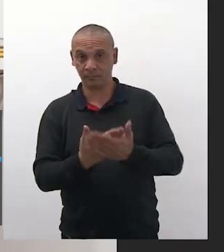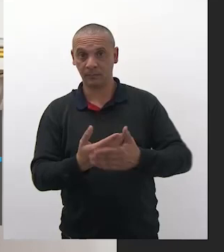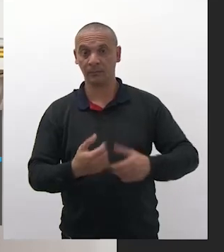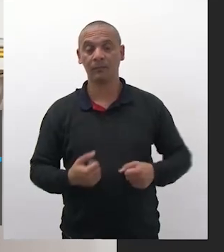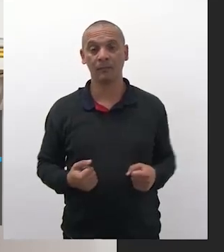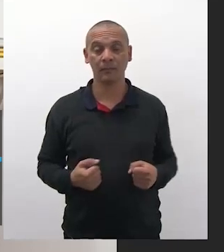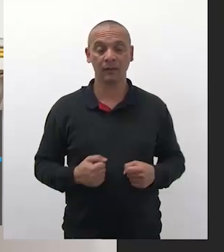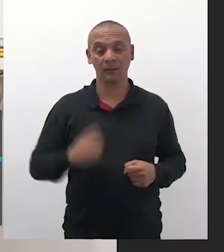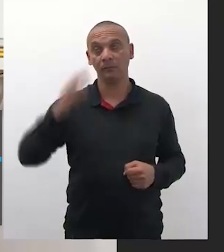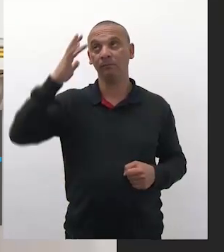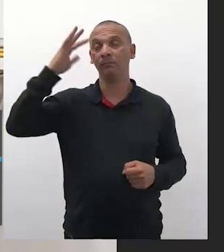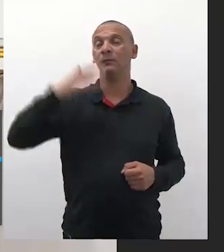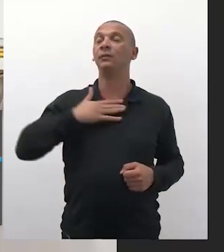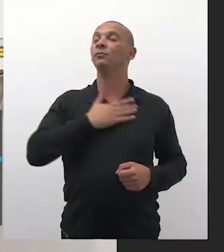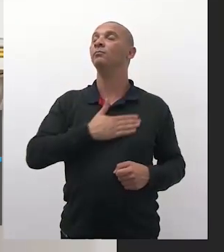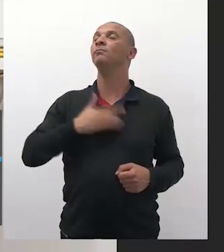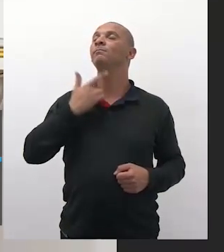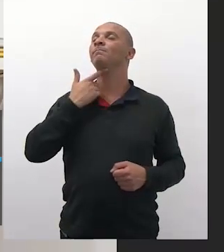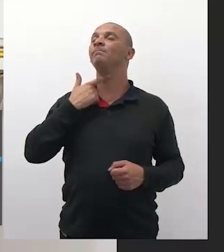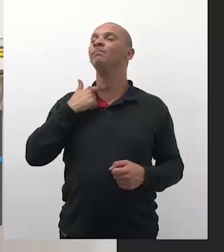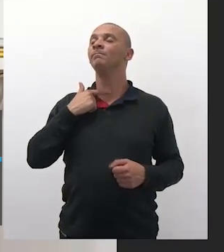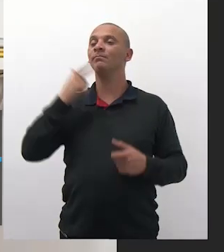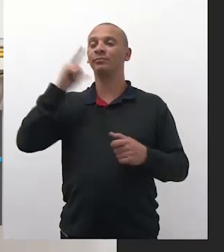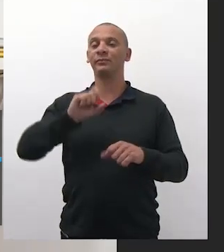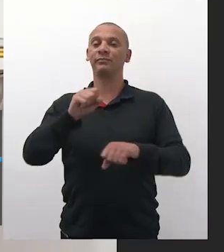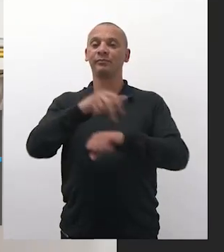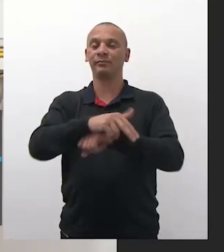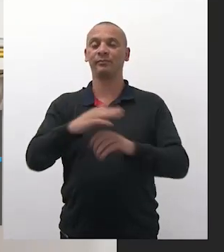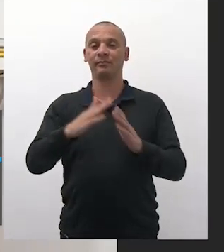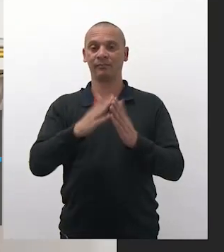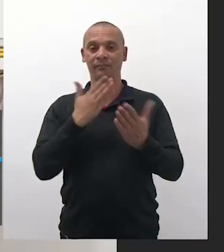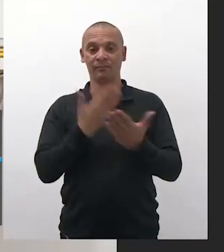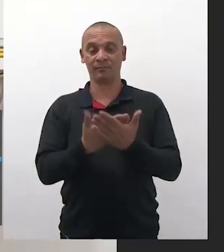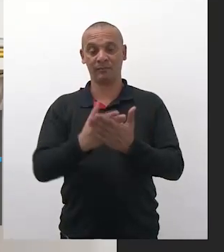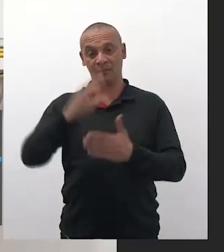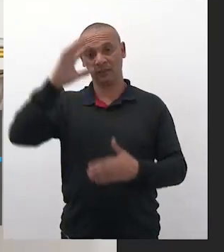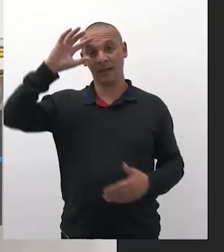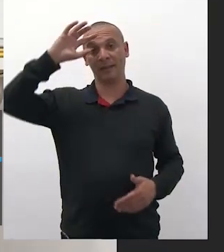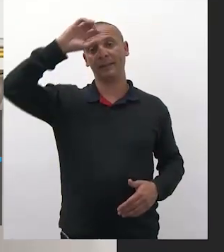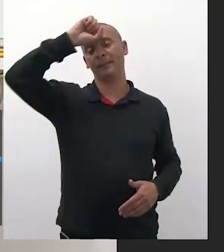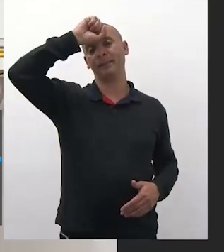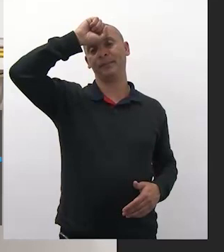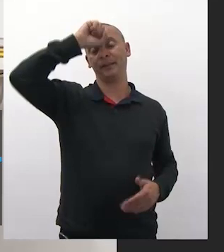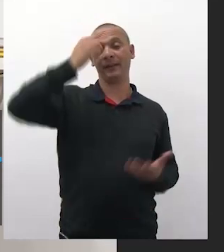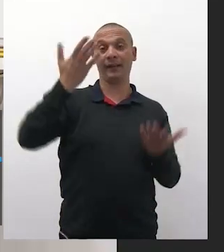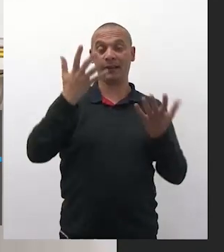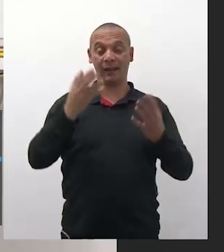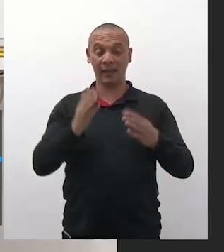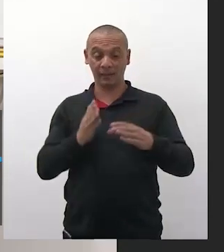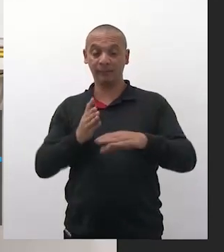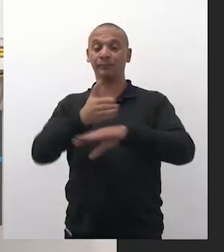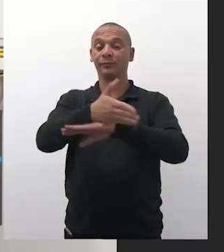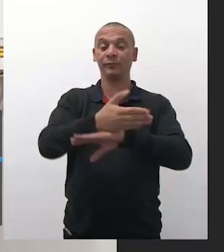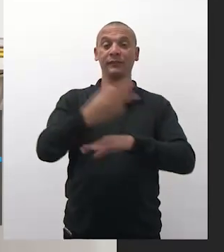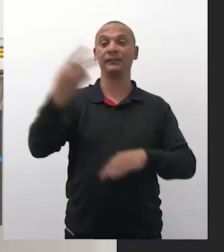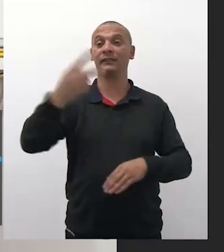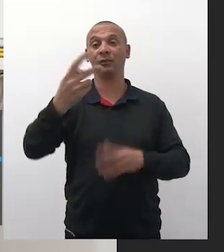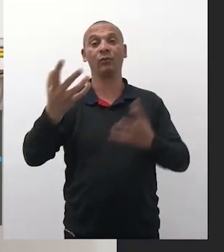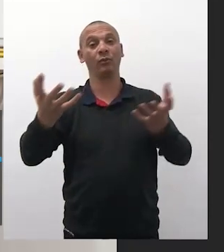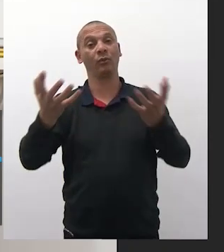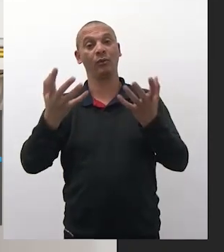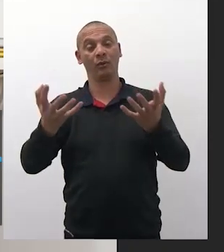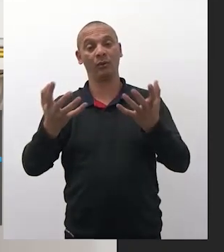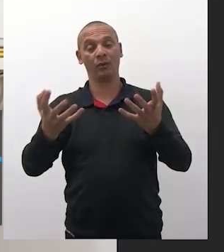que era o meu sonho, estava aprendendo, e não que eu queria ir para o 2º ano, para a 2ª série de qualquer